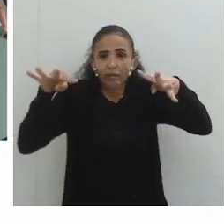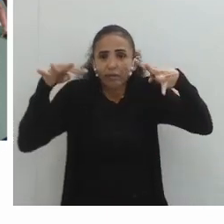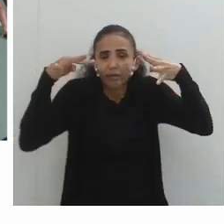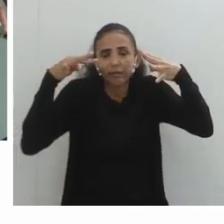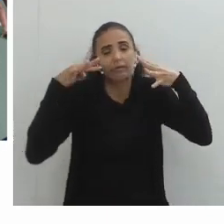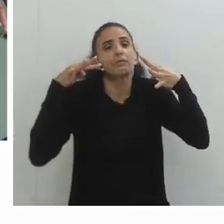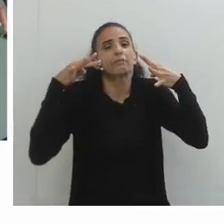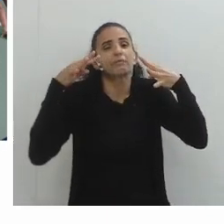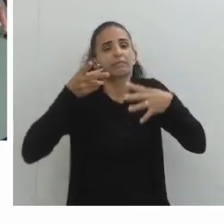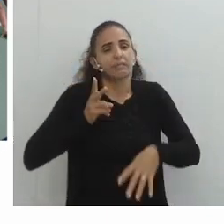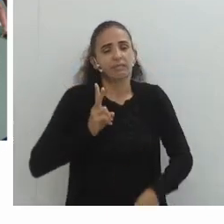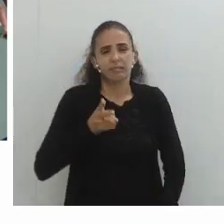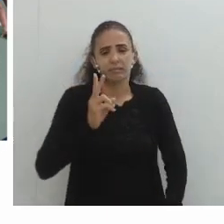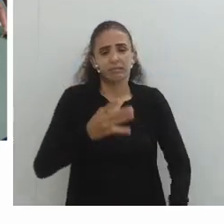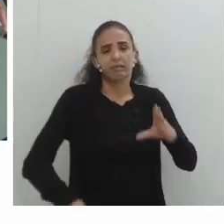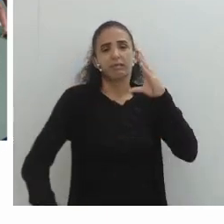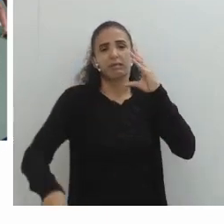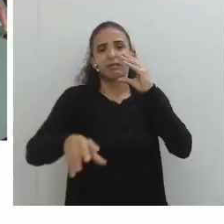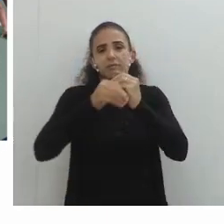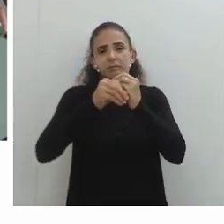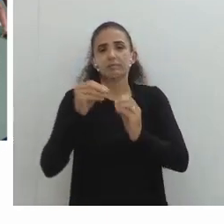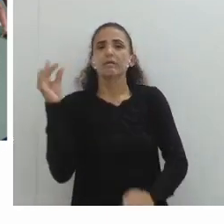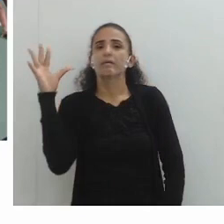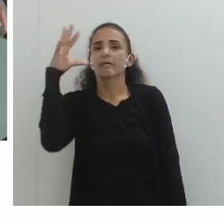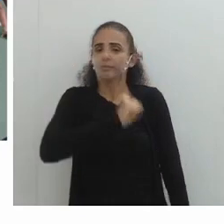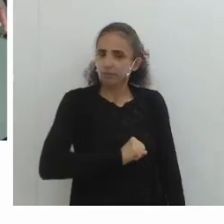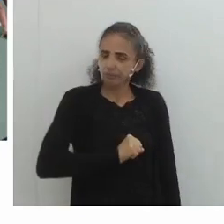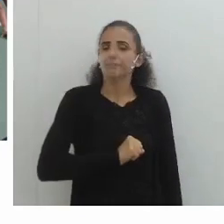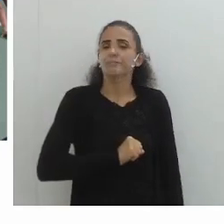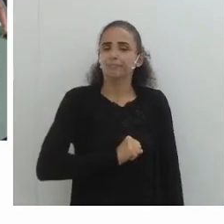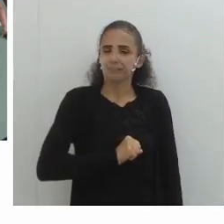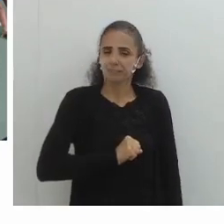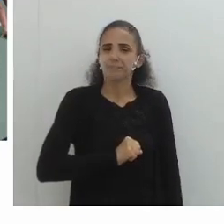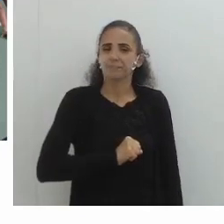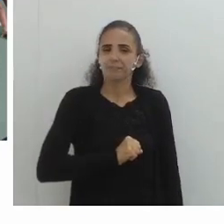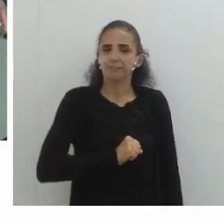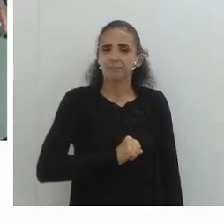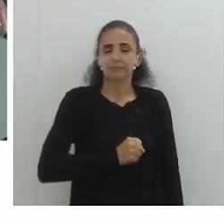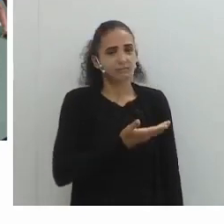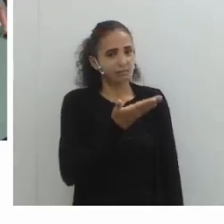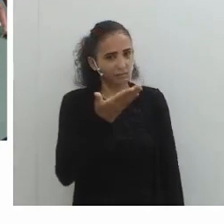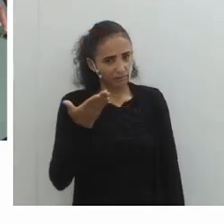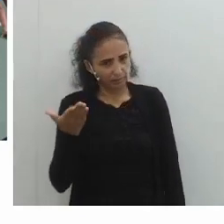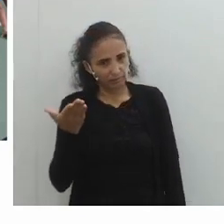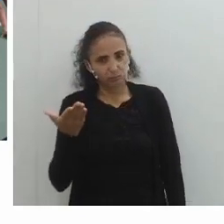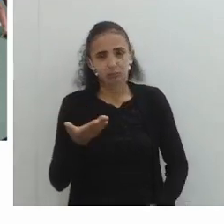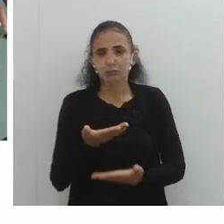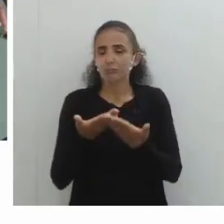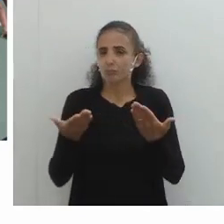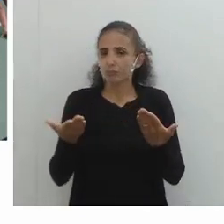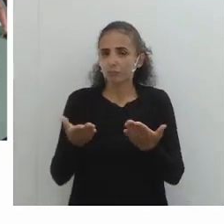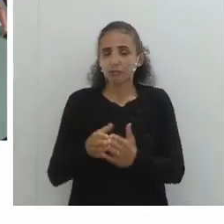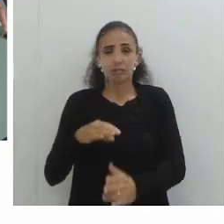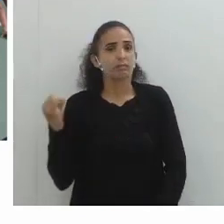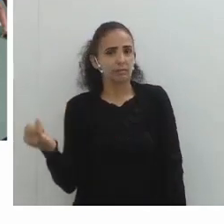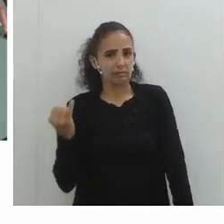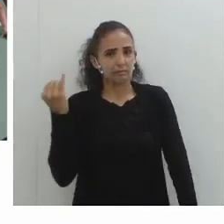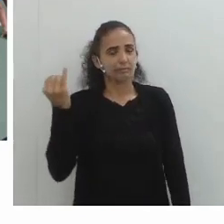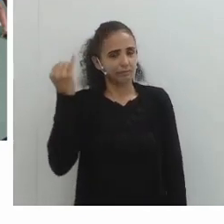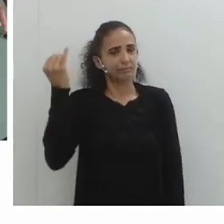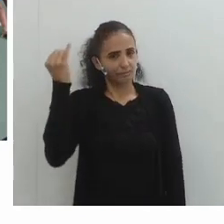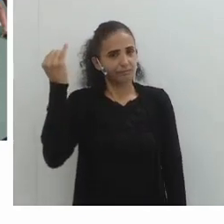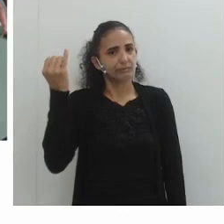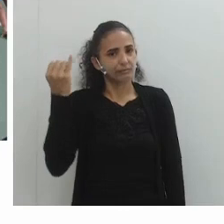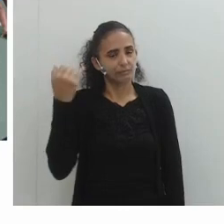ainda acrescentaria velocidade. Tá certo? É importantíssimo.